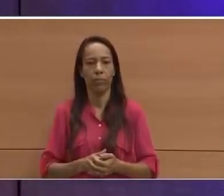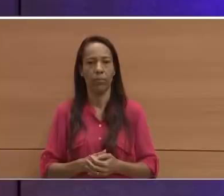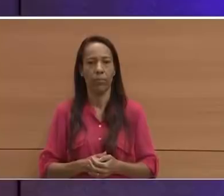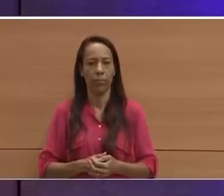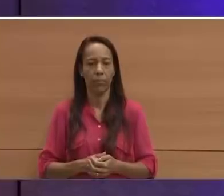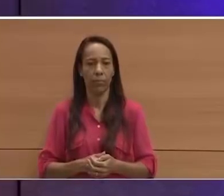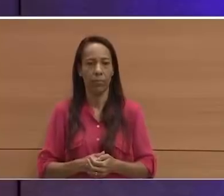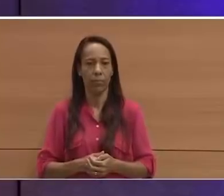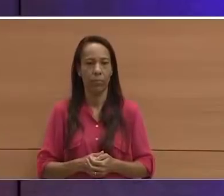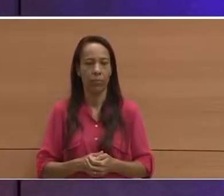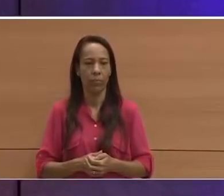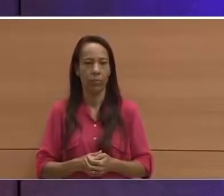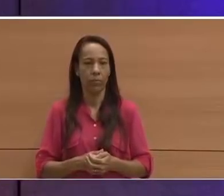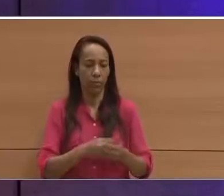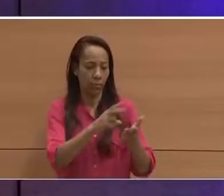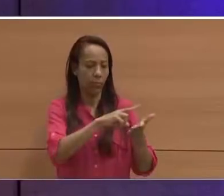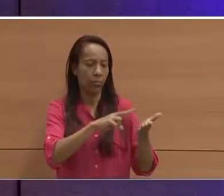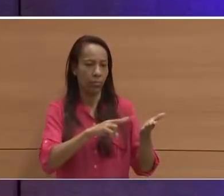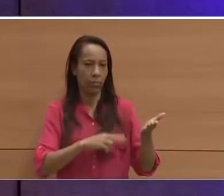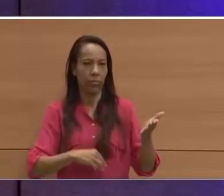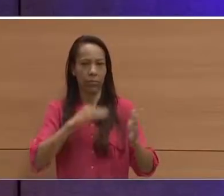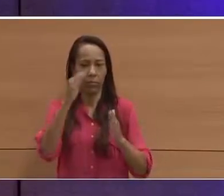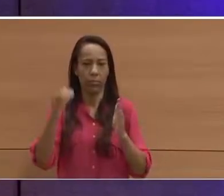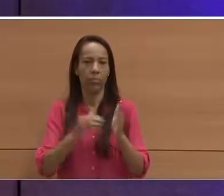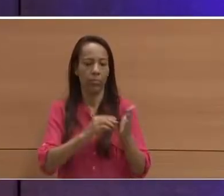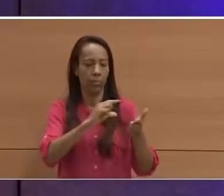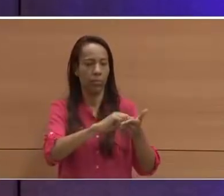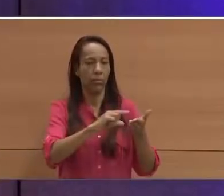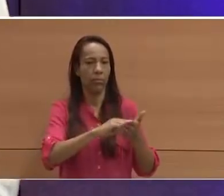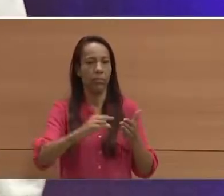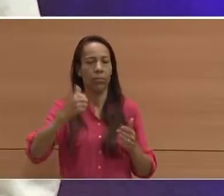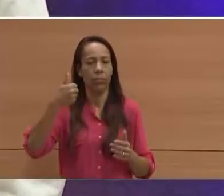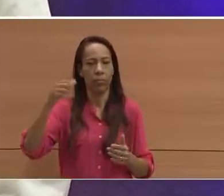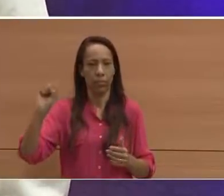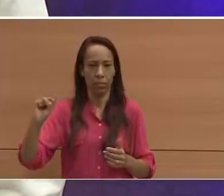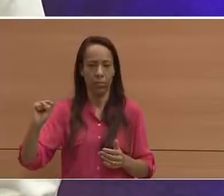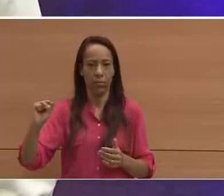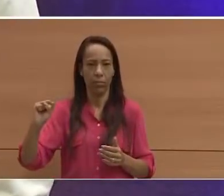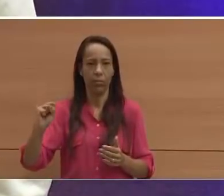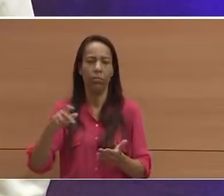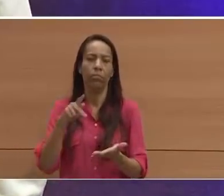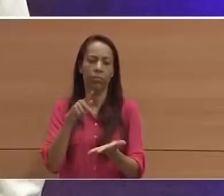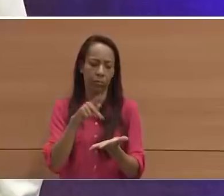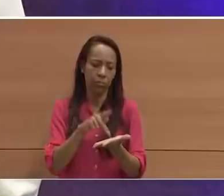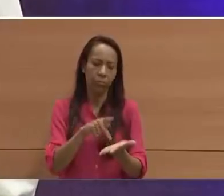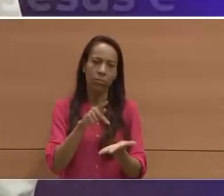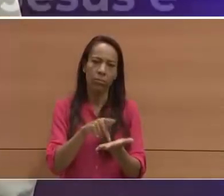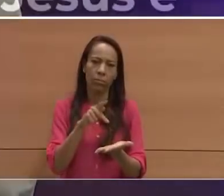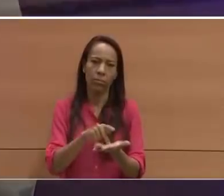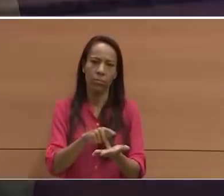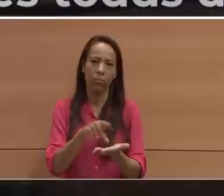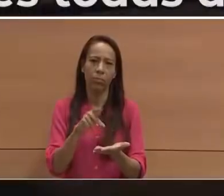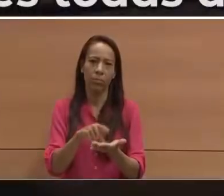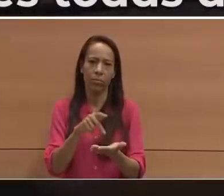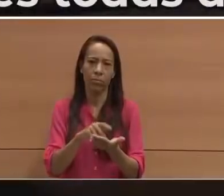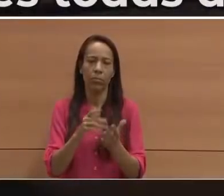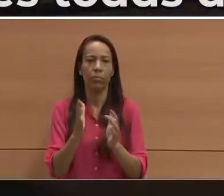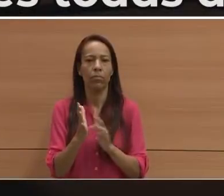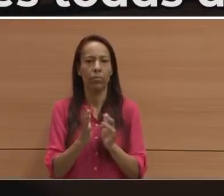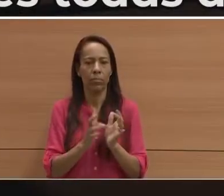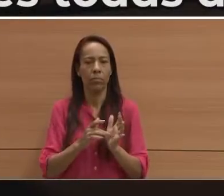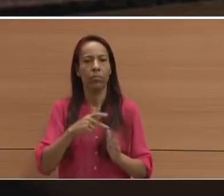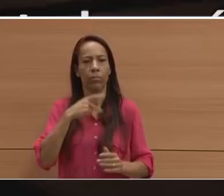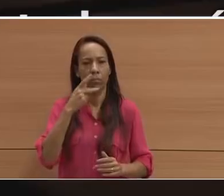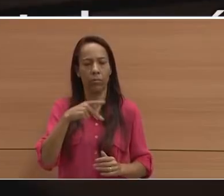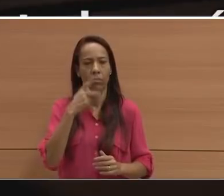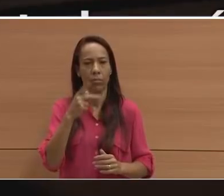Vamos ler até o versículo 18. Em verdade te digo, Jesus dizendo para Pedro, em verdade te digo